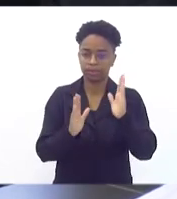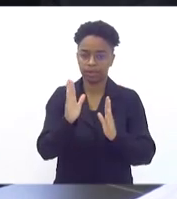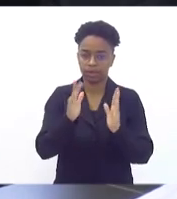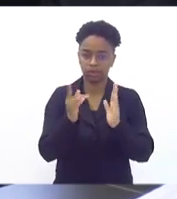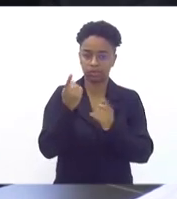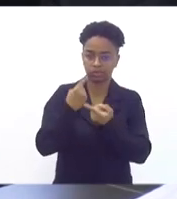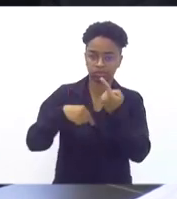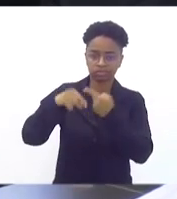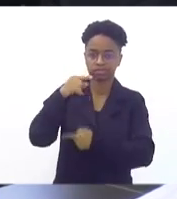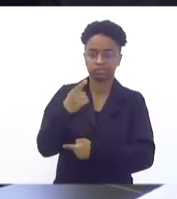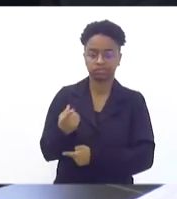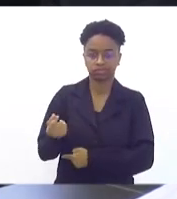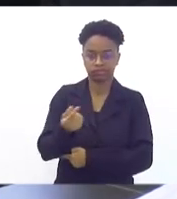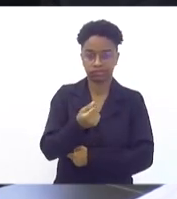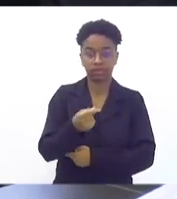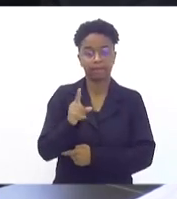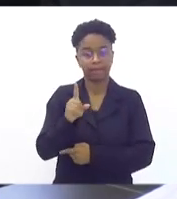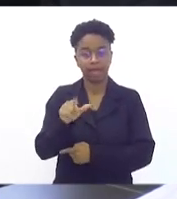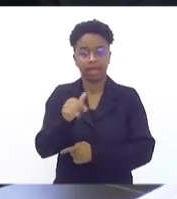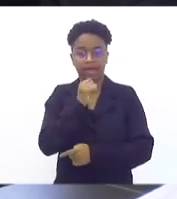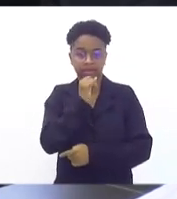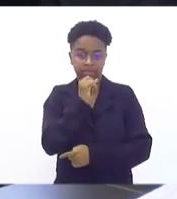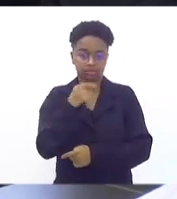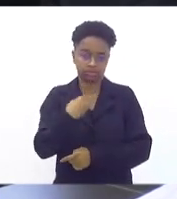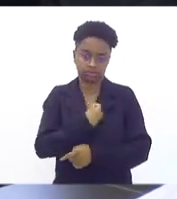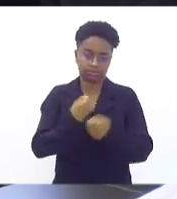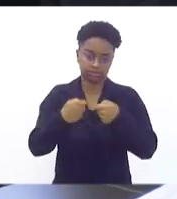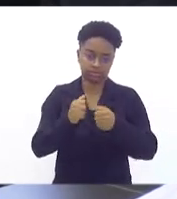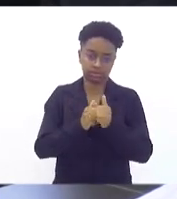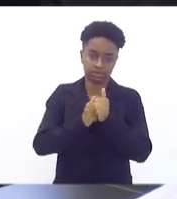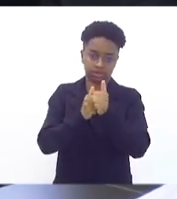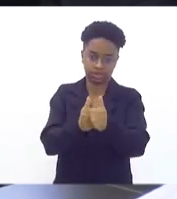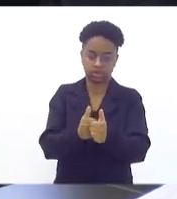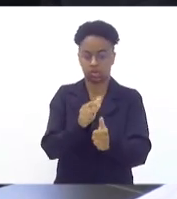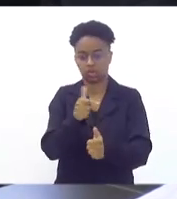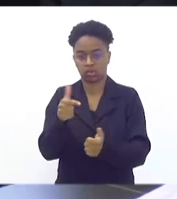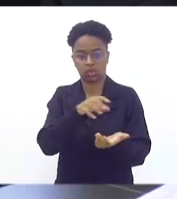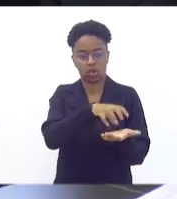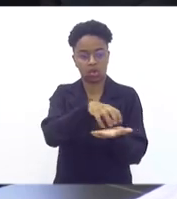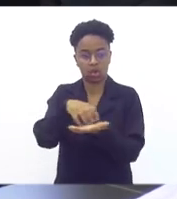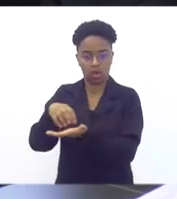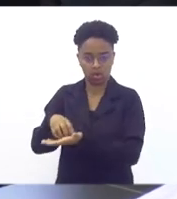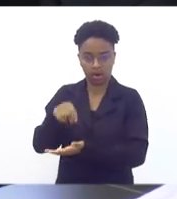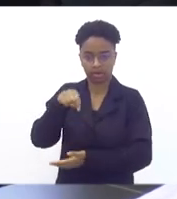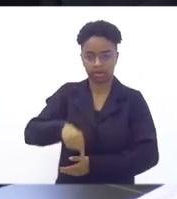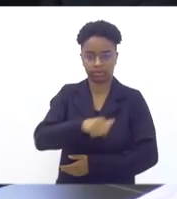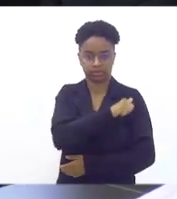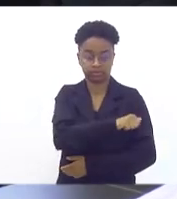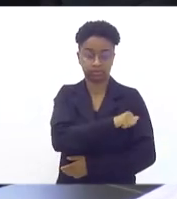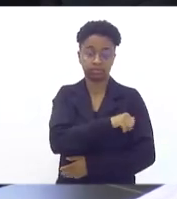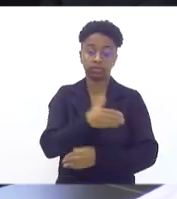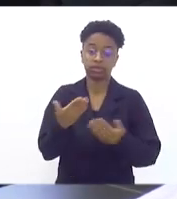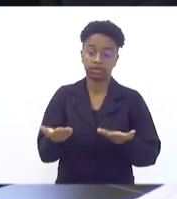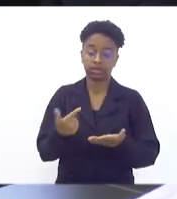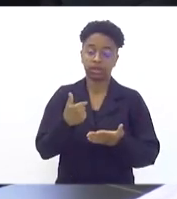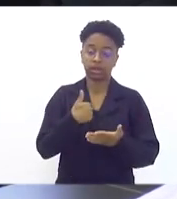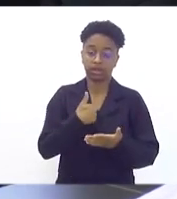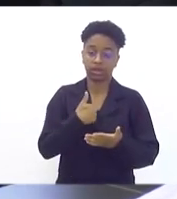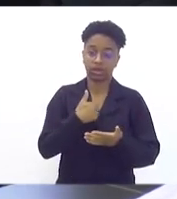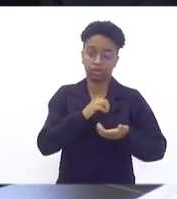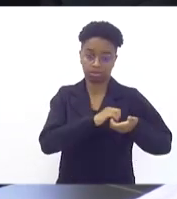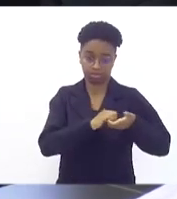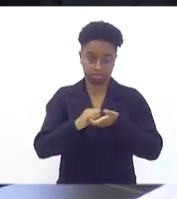e que deve ser um exemplo a ser seguido pelas demais órgãos do Governo do Estado do Rio de Janeiro então fica aqui o meu cumprimento